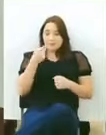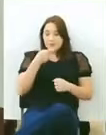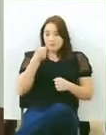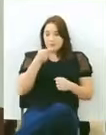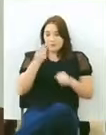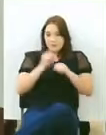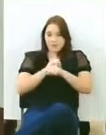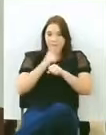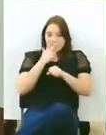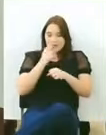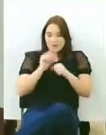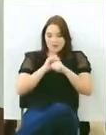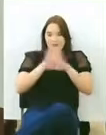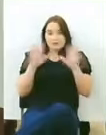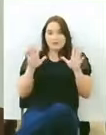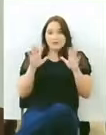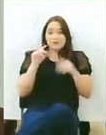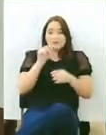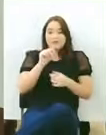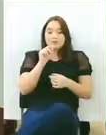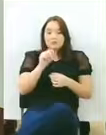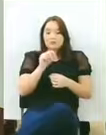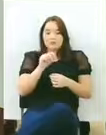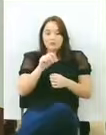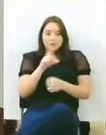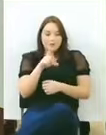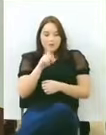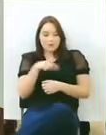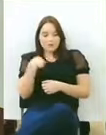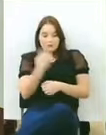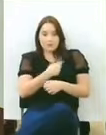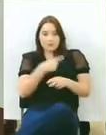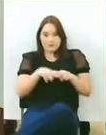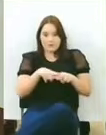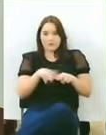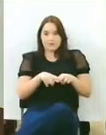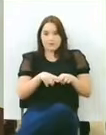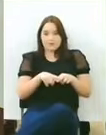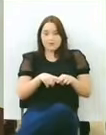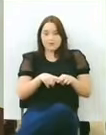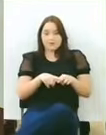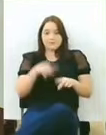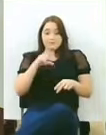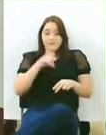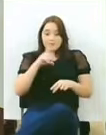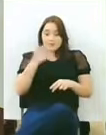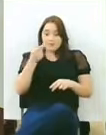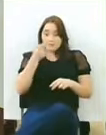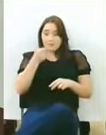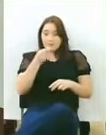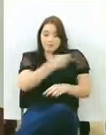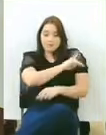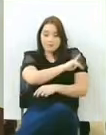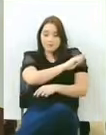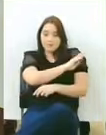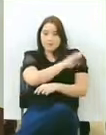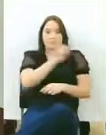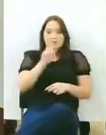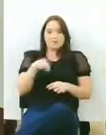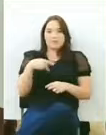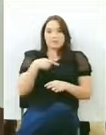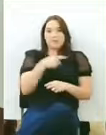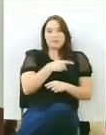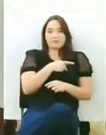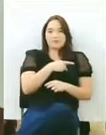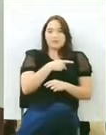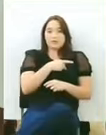deixa visível o conceito que nós, presbiterianos, defendemos muito, que é o conceito de que presbíteros são